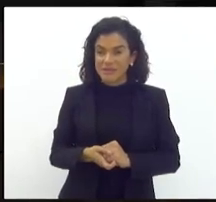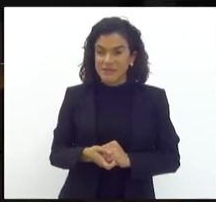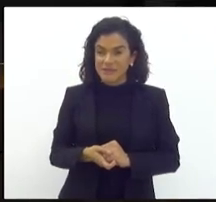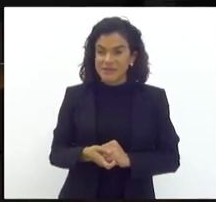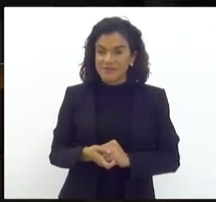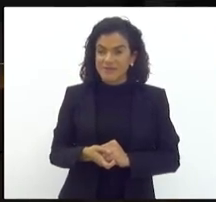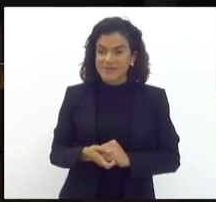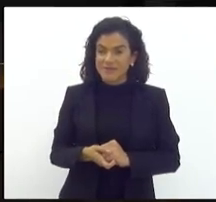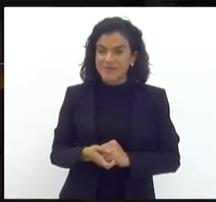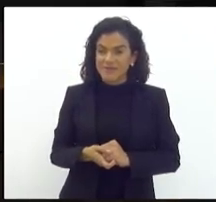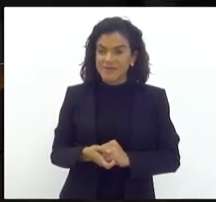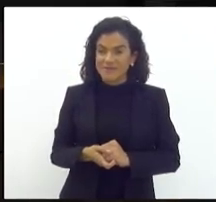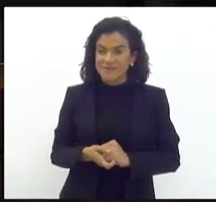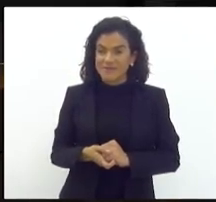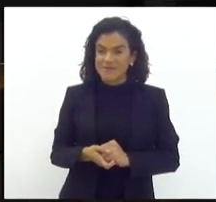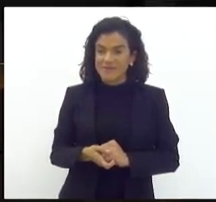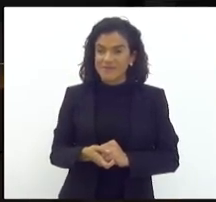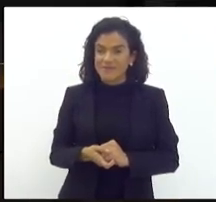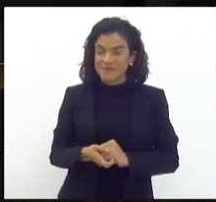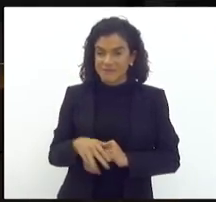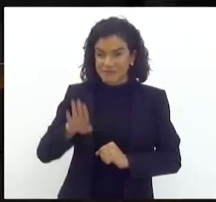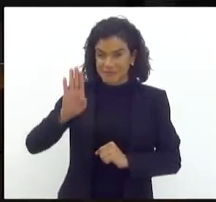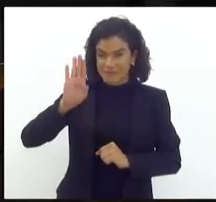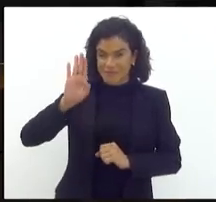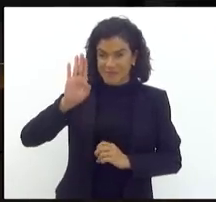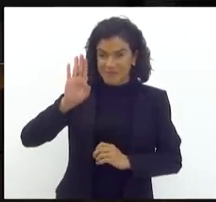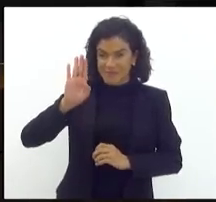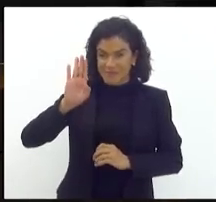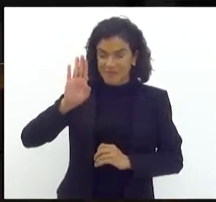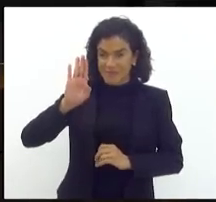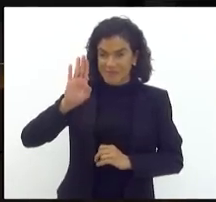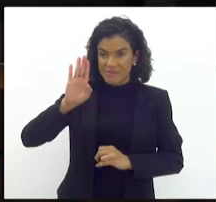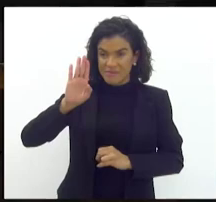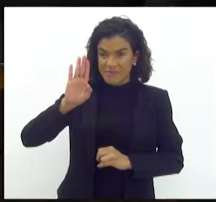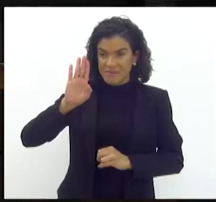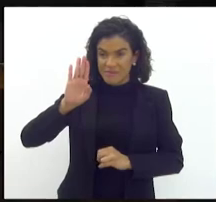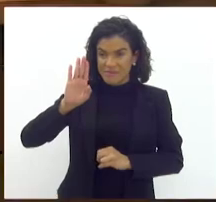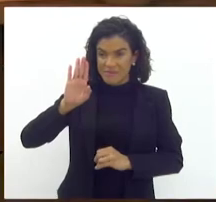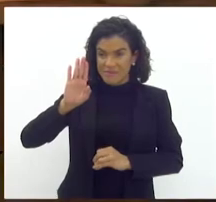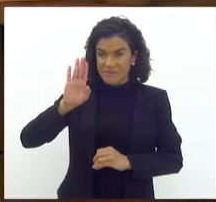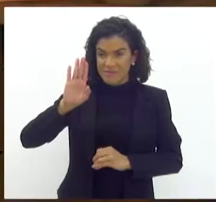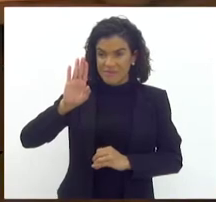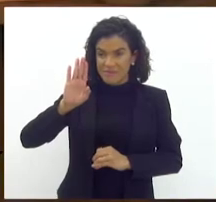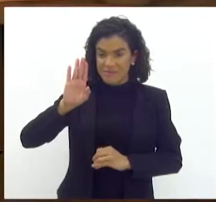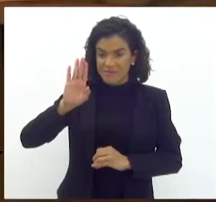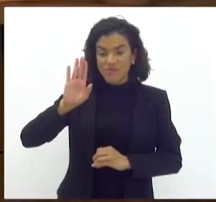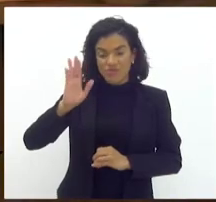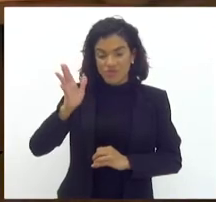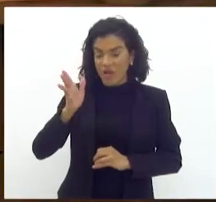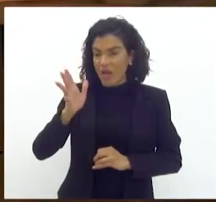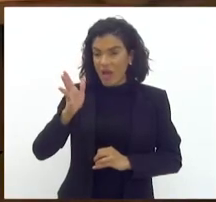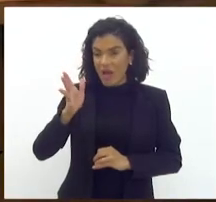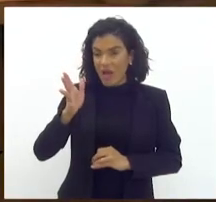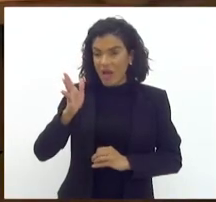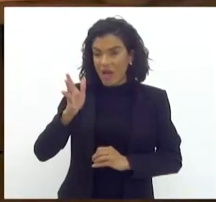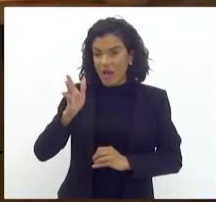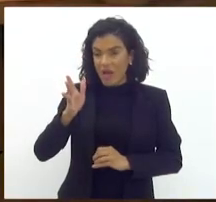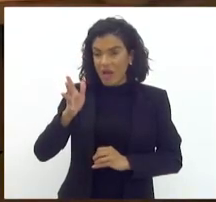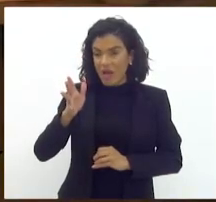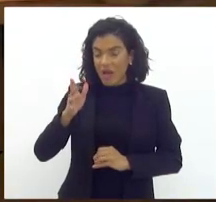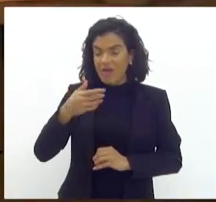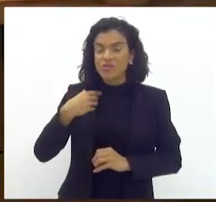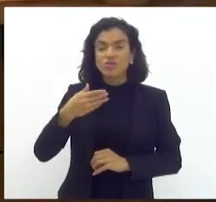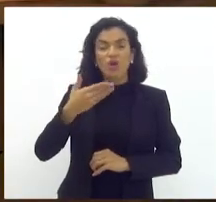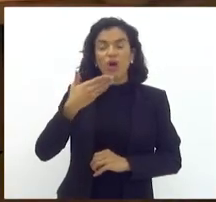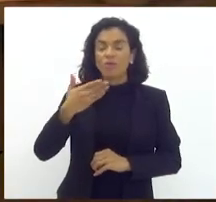que estão questão de horas o décimo segundo não já acabou mas só que a declarar a voz